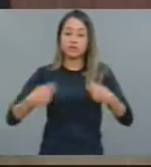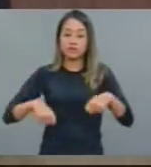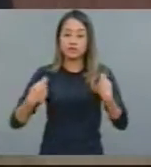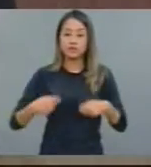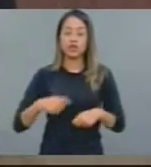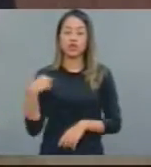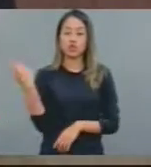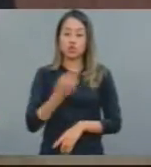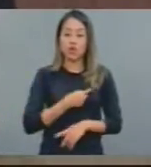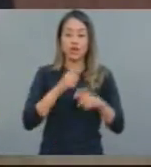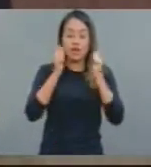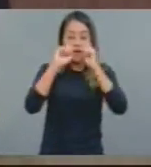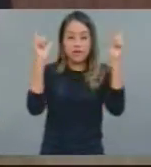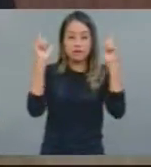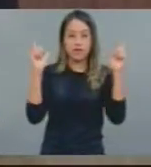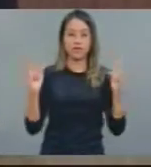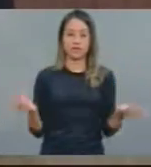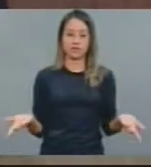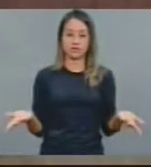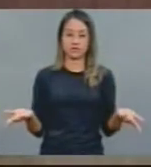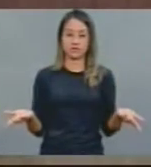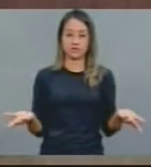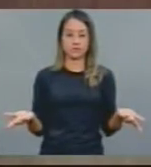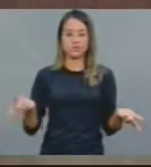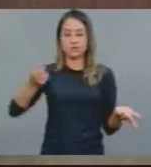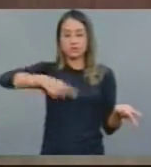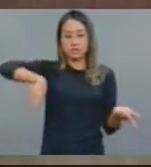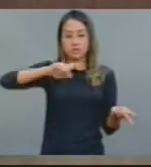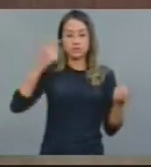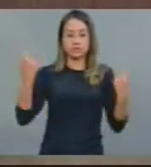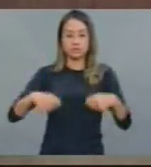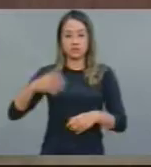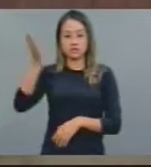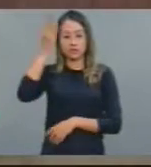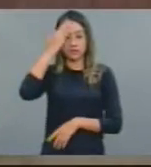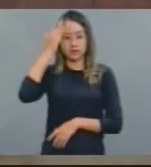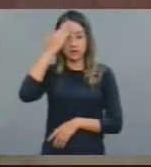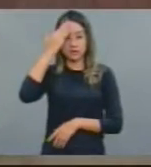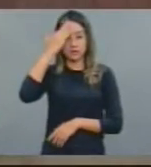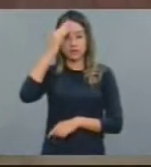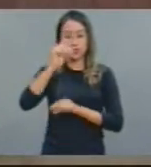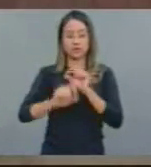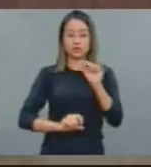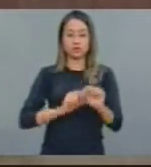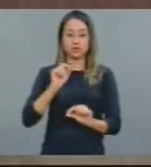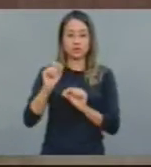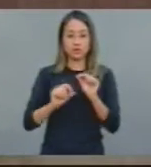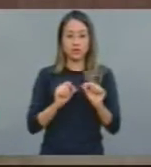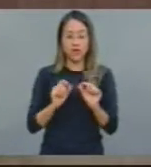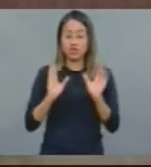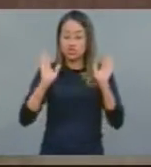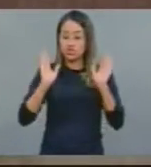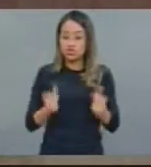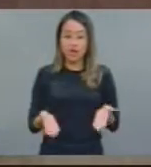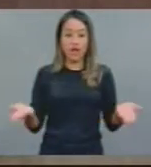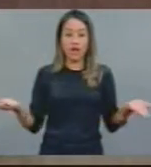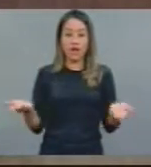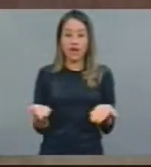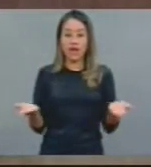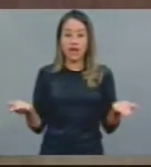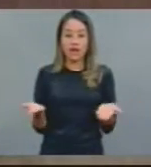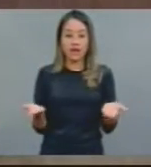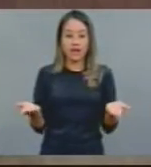aos servidores que eles entendam que o ataque à pensão vale já para